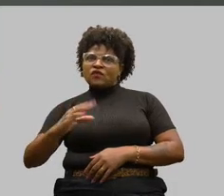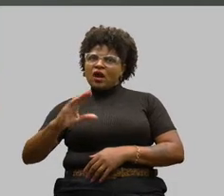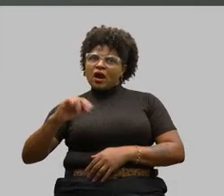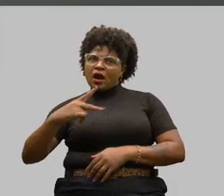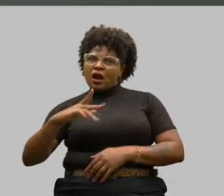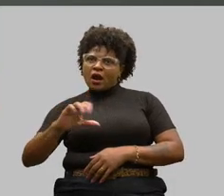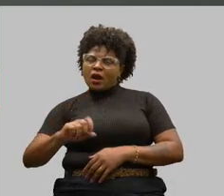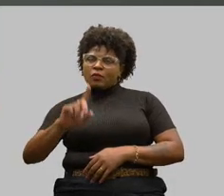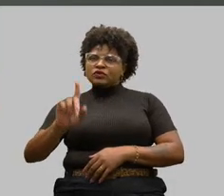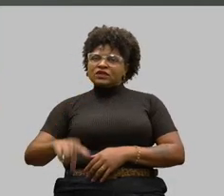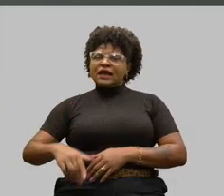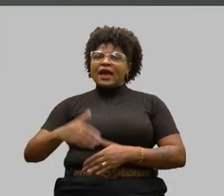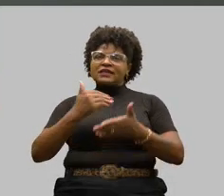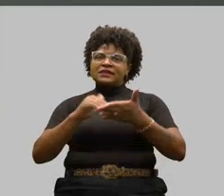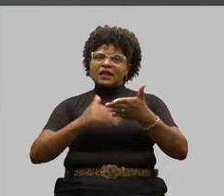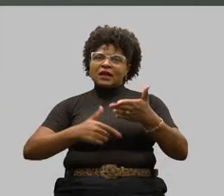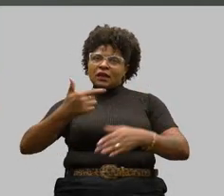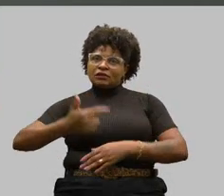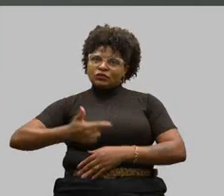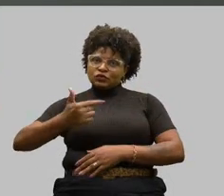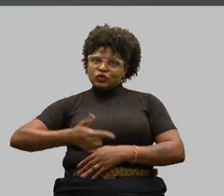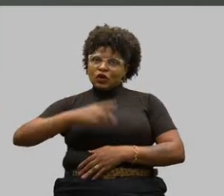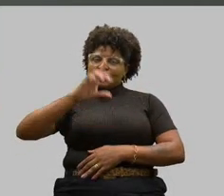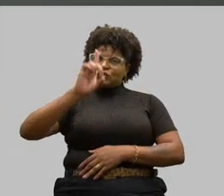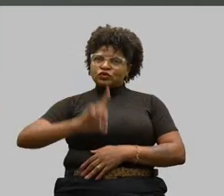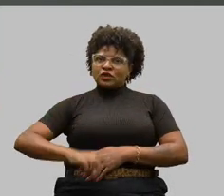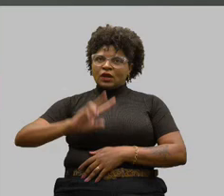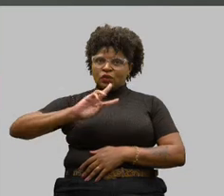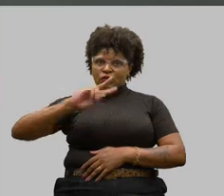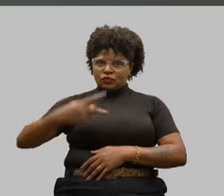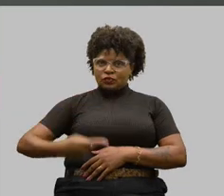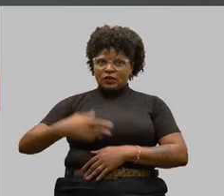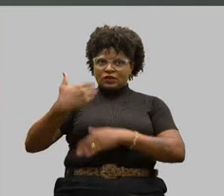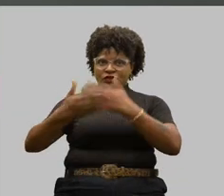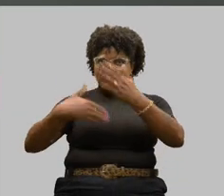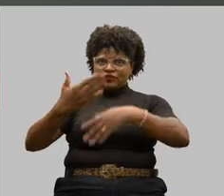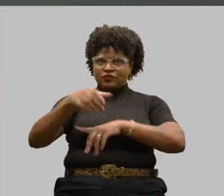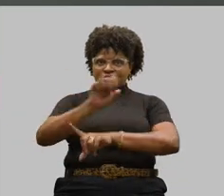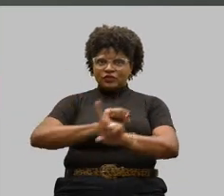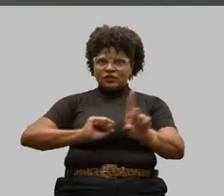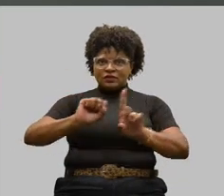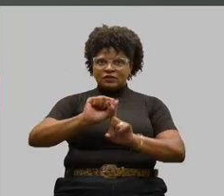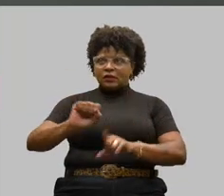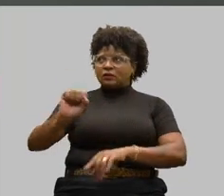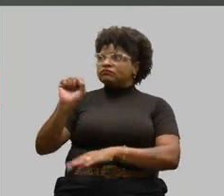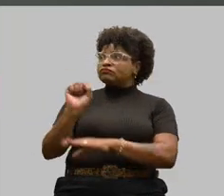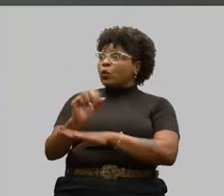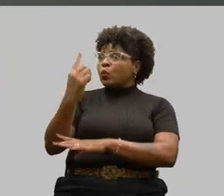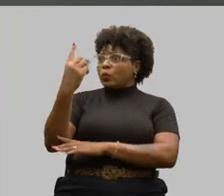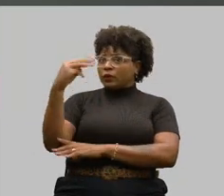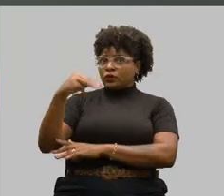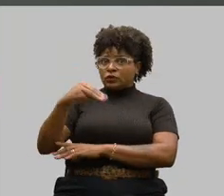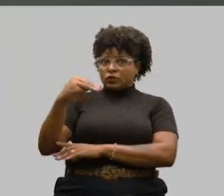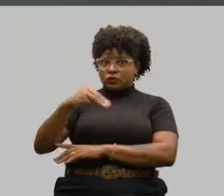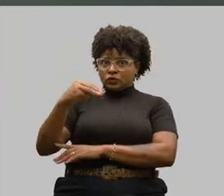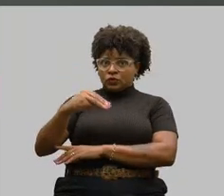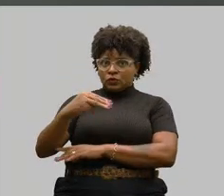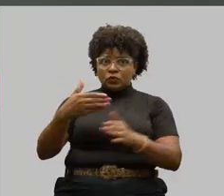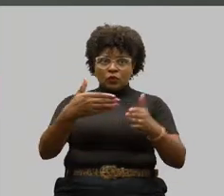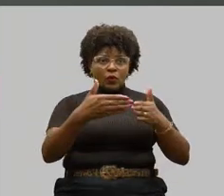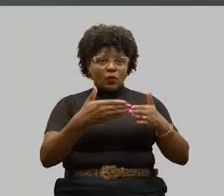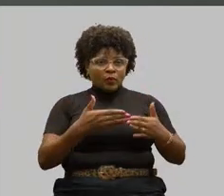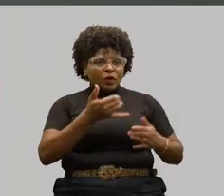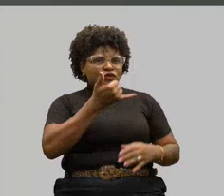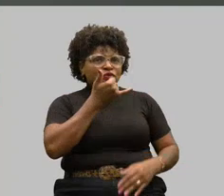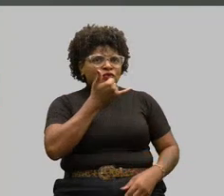Humanos da Secretaria de Estado Desenvolvimento Social pela ordem só um minutinho por favor conto com a compreensão mas